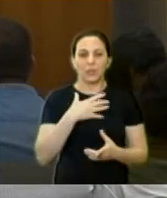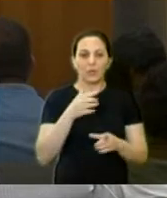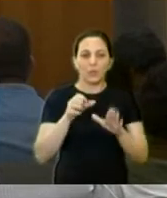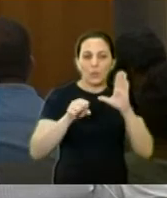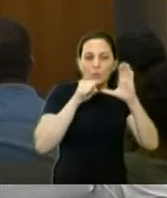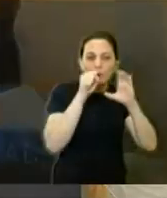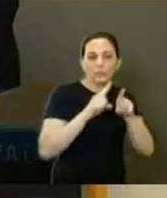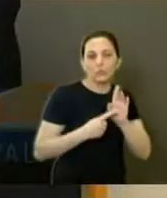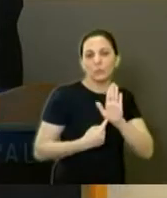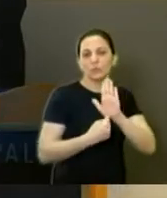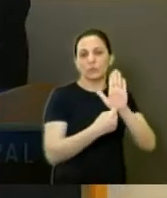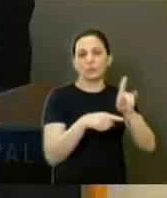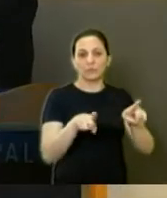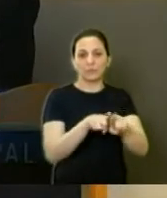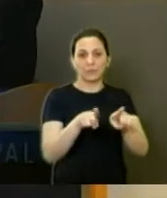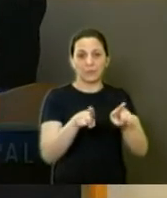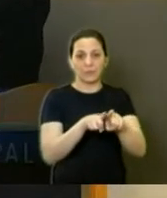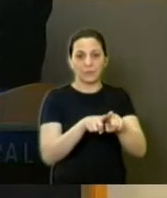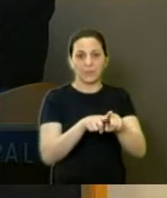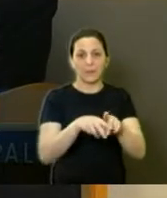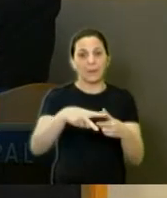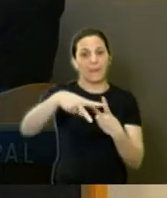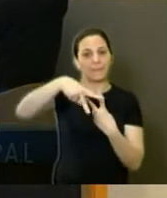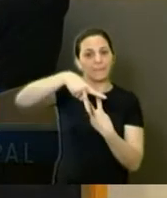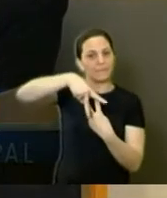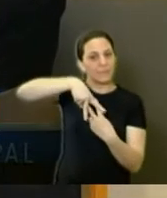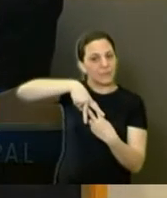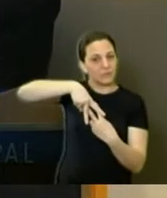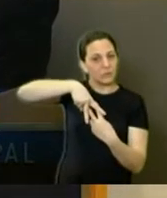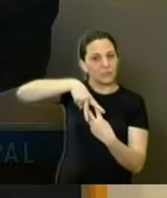filme aqui, pela maçonaria.